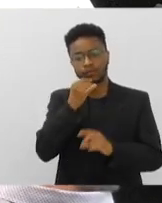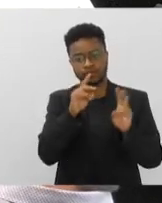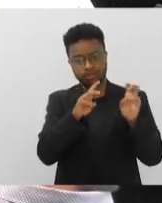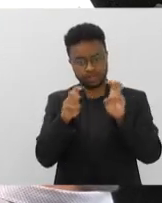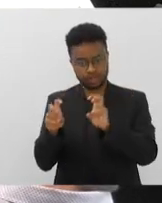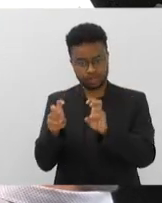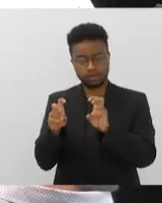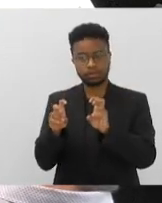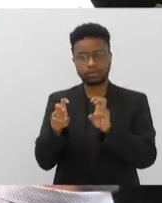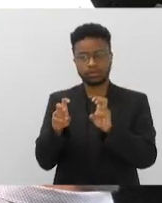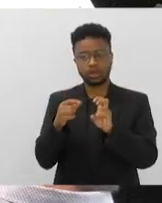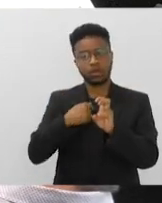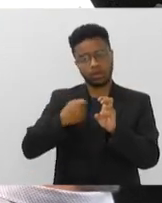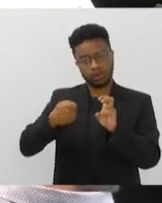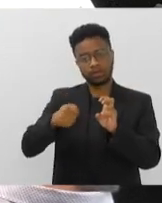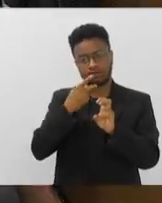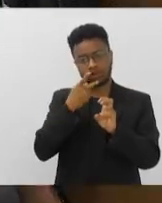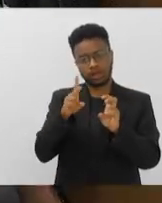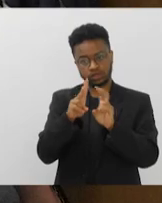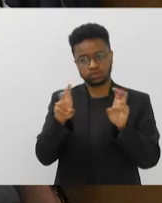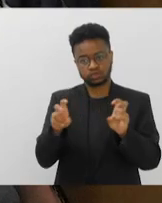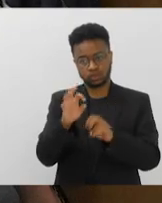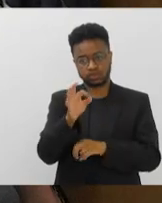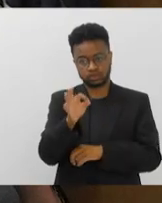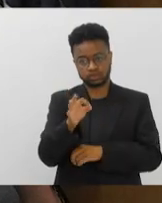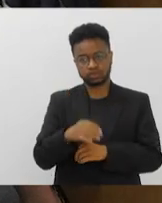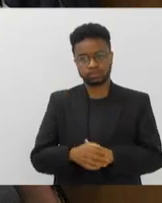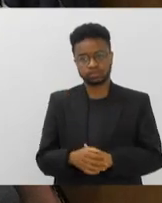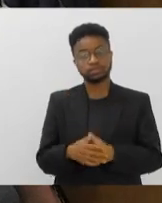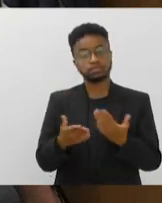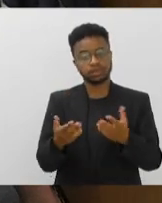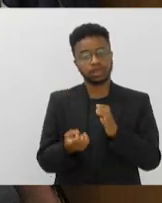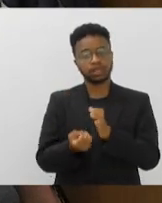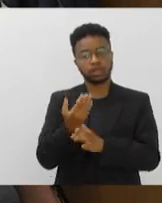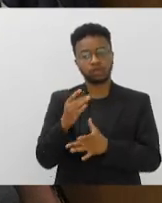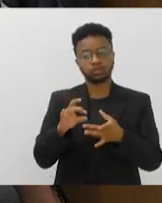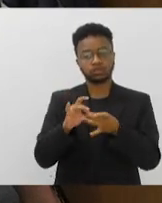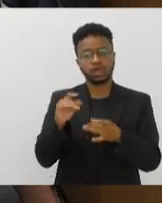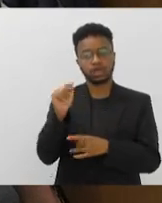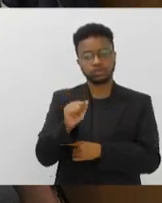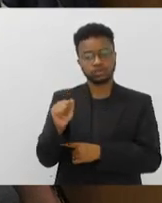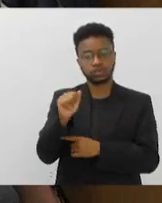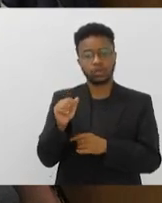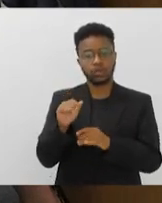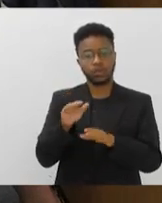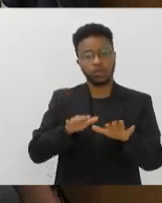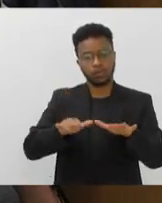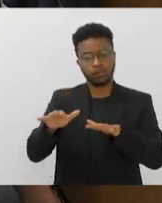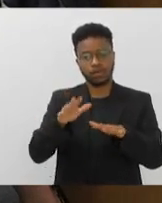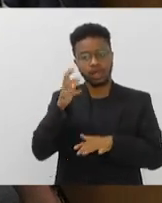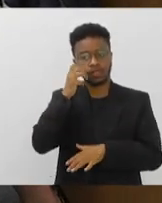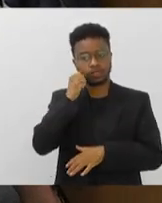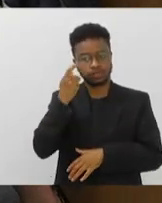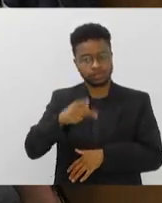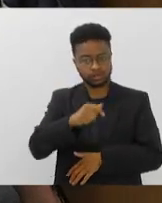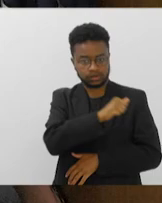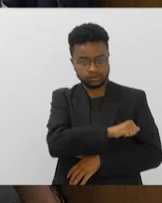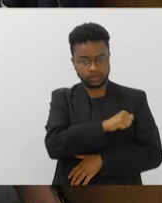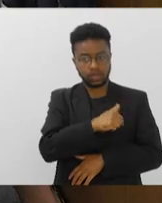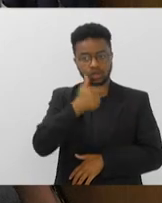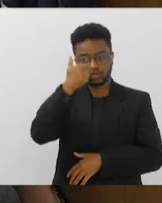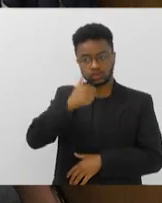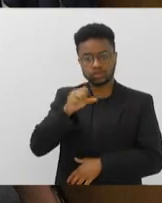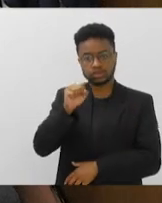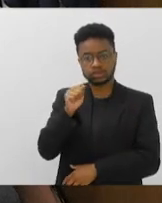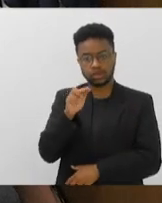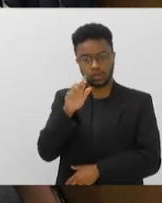Eh preciso falar sobre né isso surgiu no seio da associação do movimento da adoção do Rio de Janeiro eu não me apresentei Eu me chamo saula